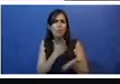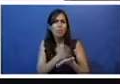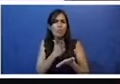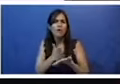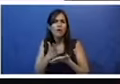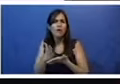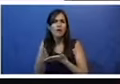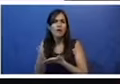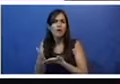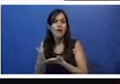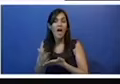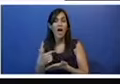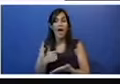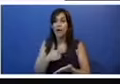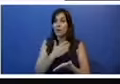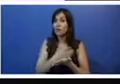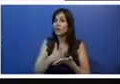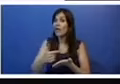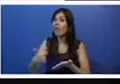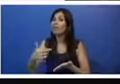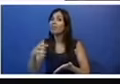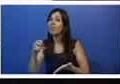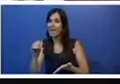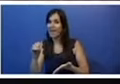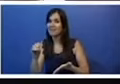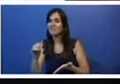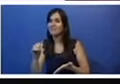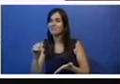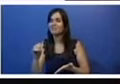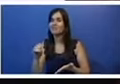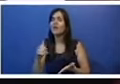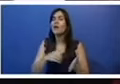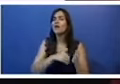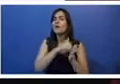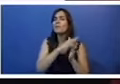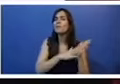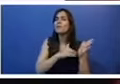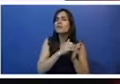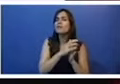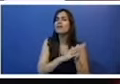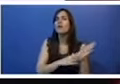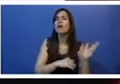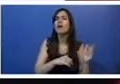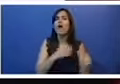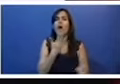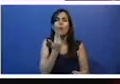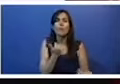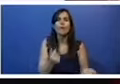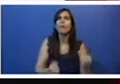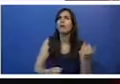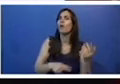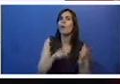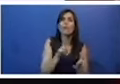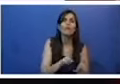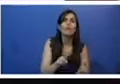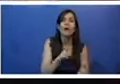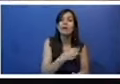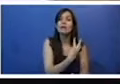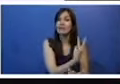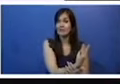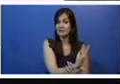dividi Eu dividi em 10 partes e pintei e peguei e usei